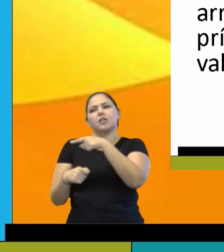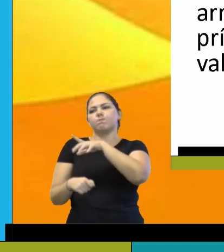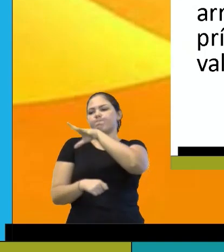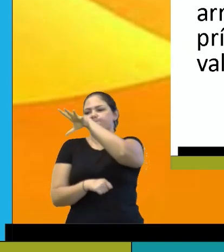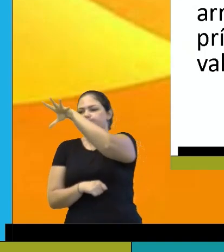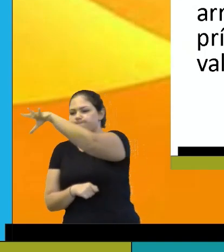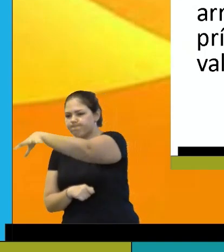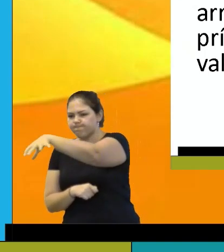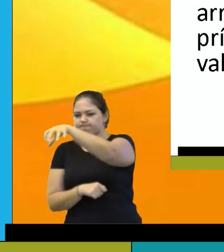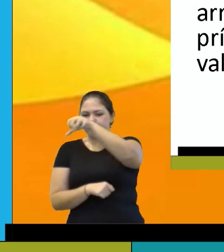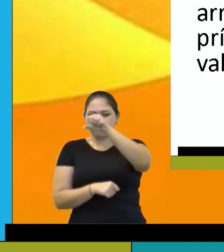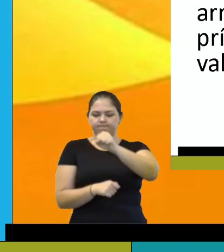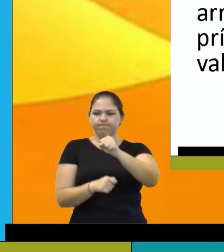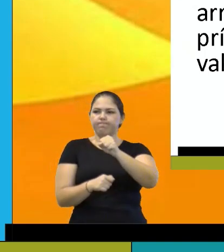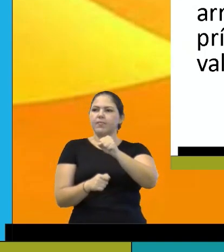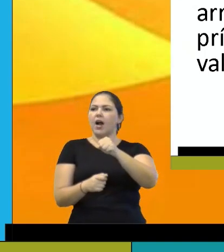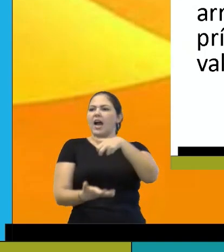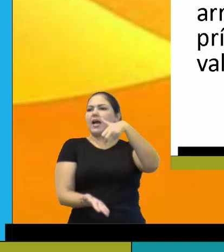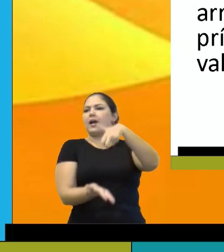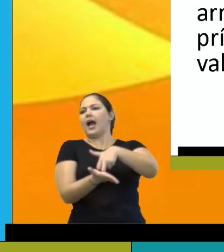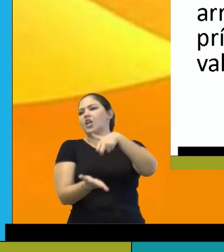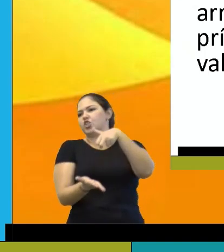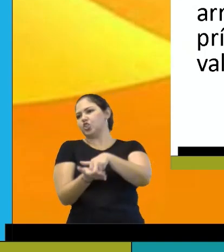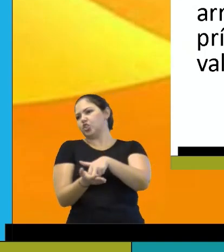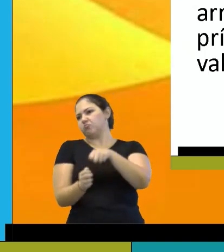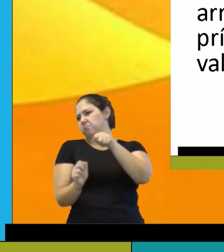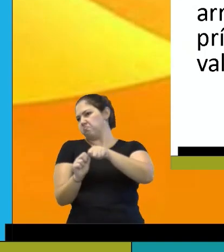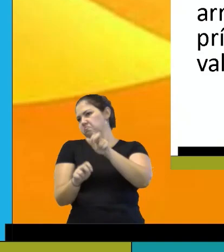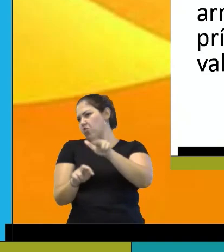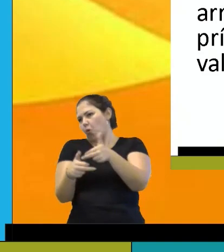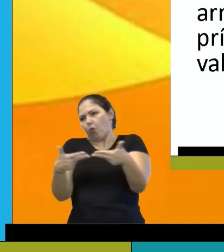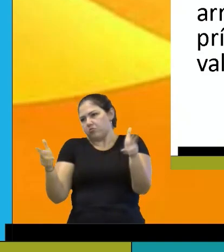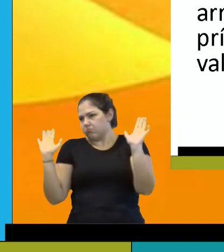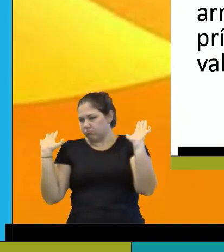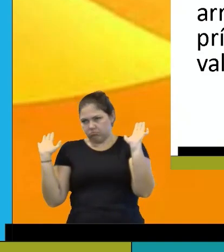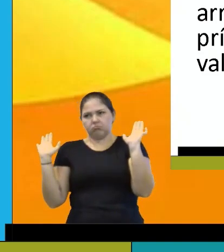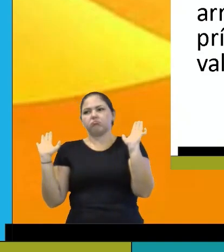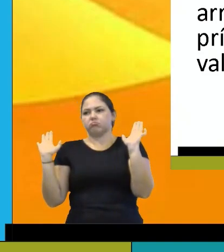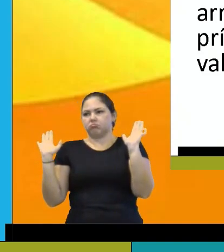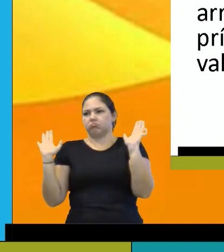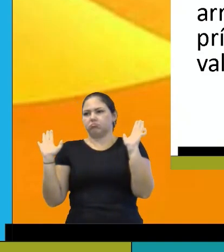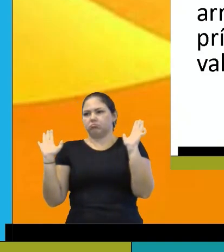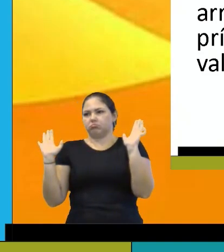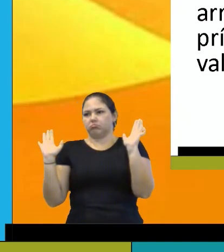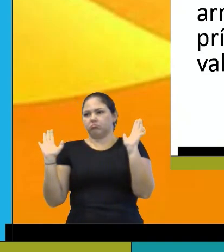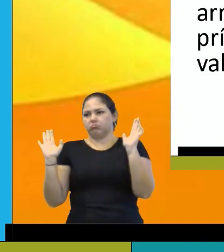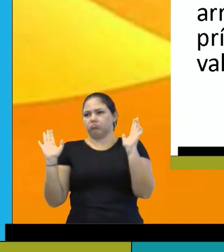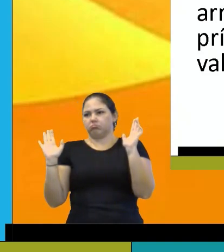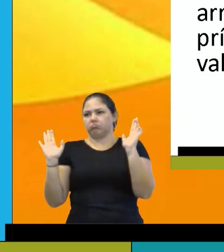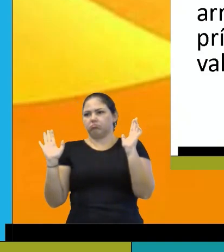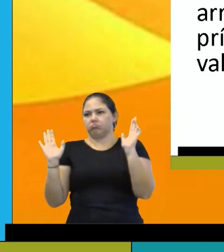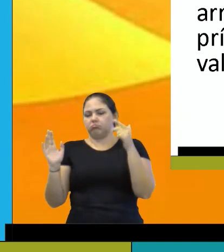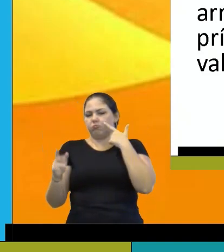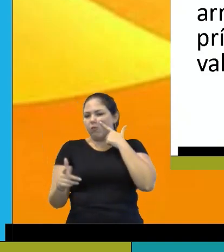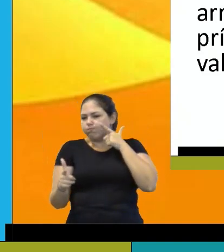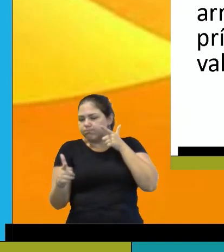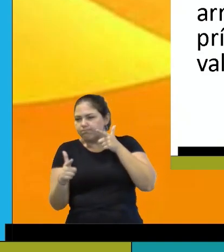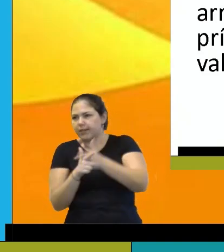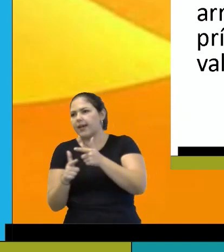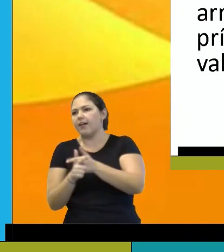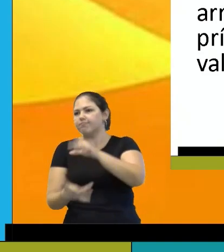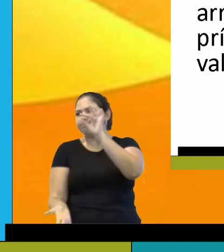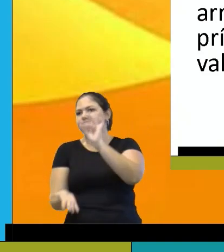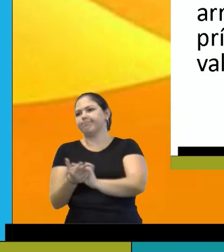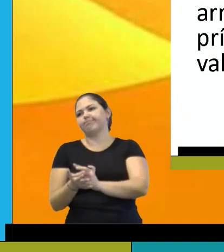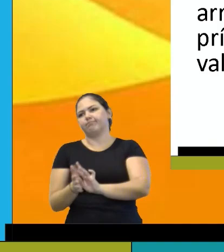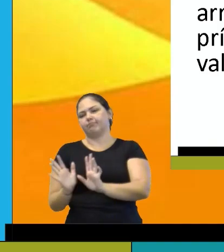uma forma de você evitar um dano maior. Ou você repreende a ação dos súditos